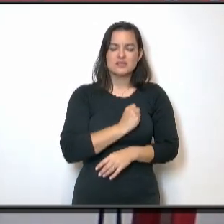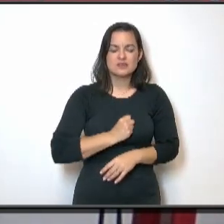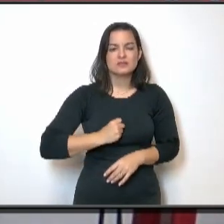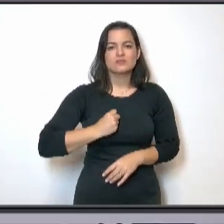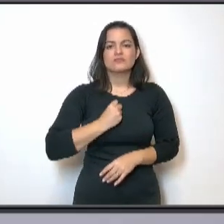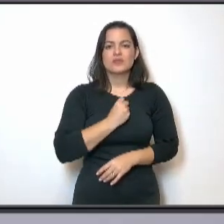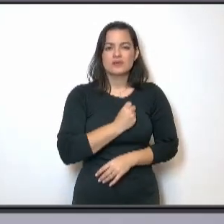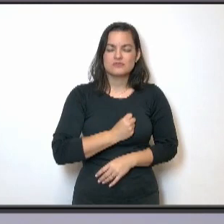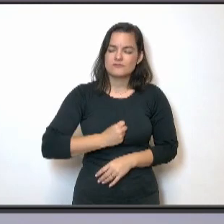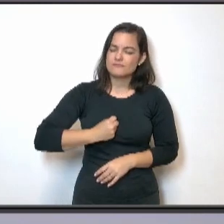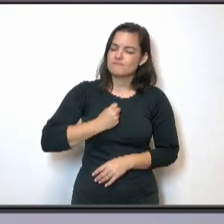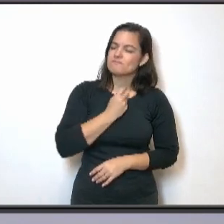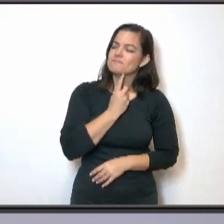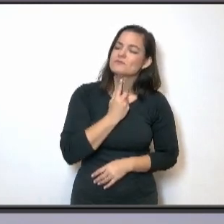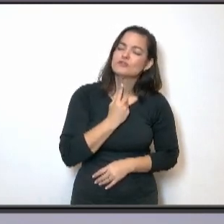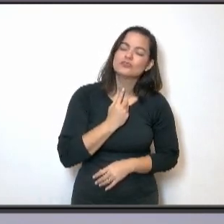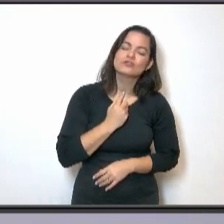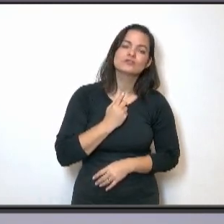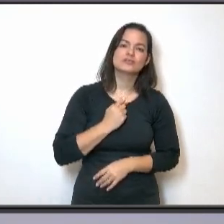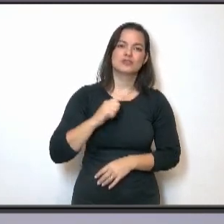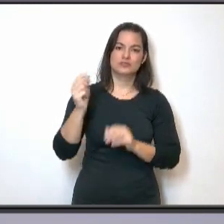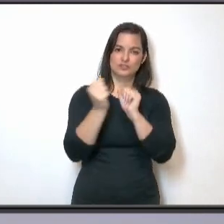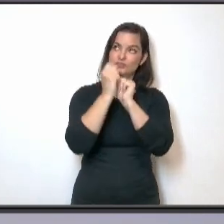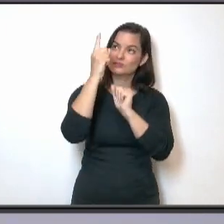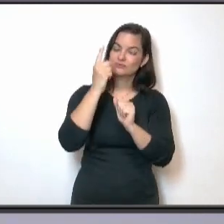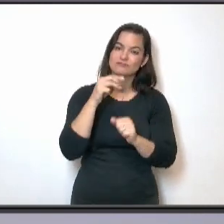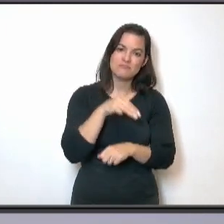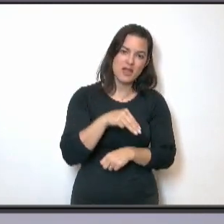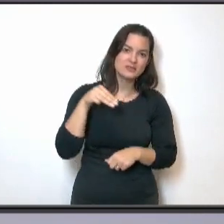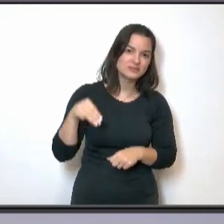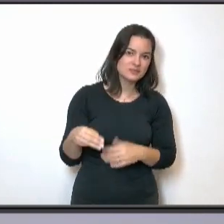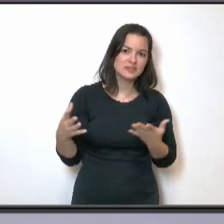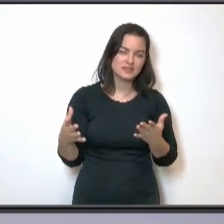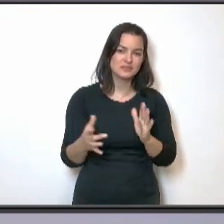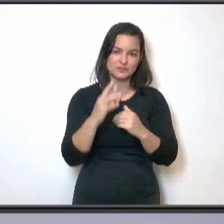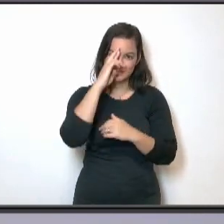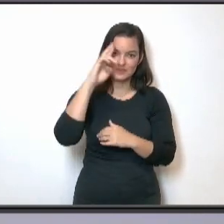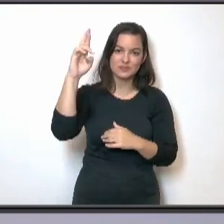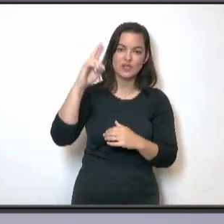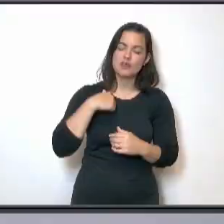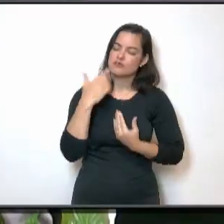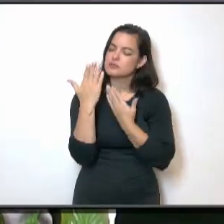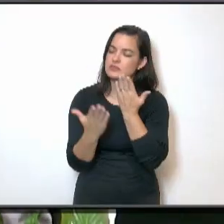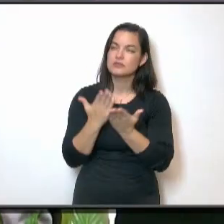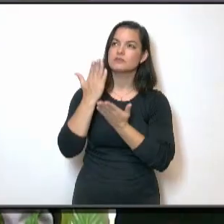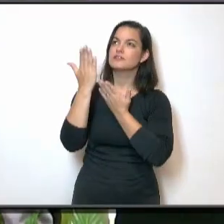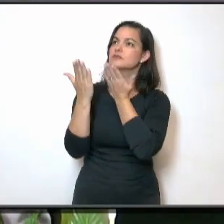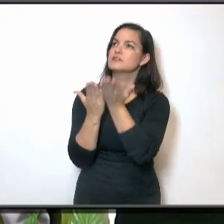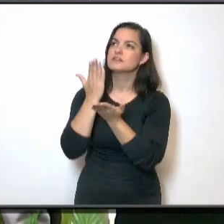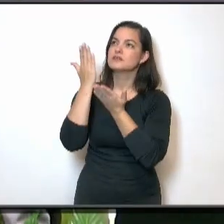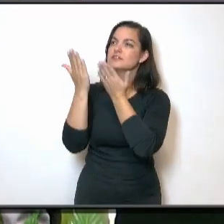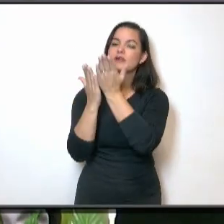Saudade de estar com o Mestre. Então eu vou servi-lo, e servi-lo, e servi-lo,